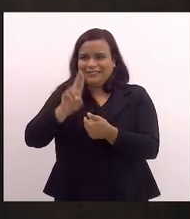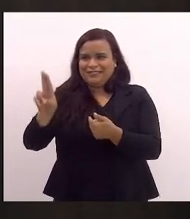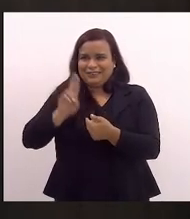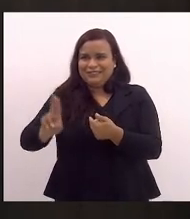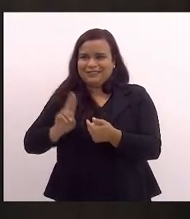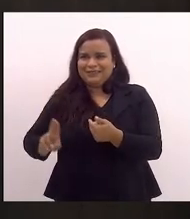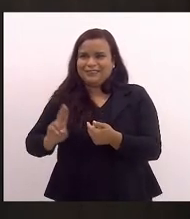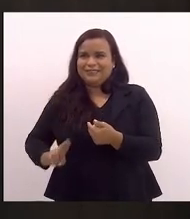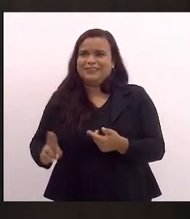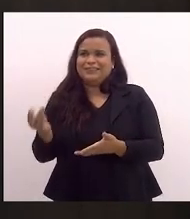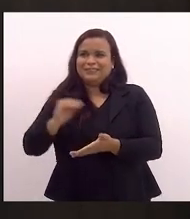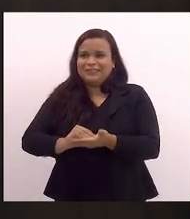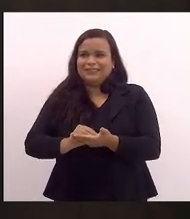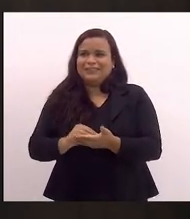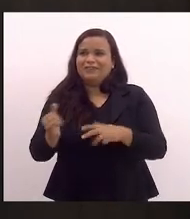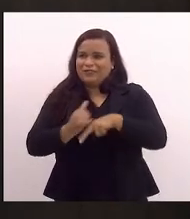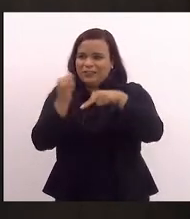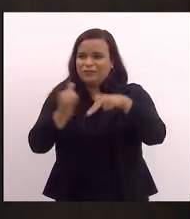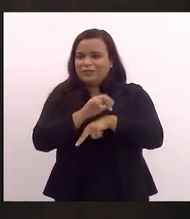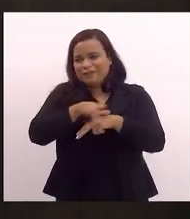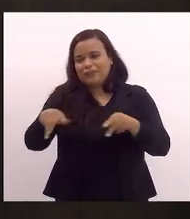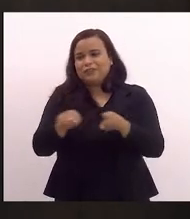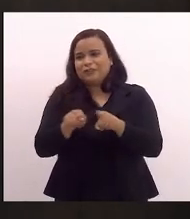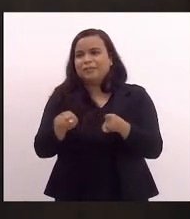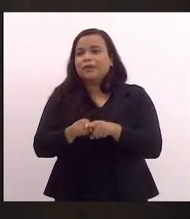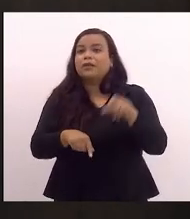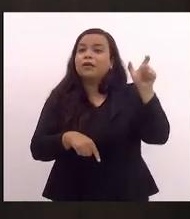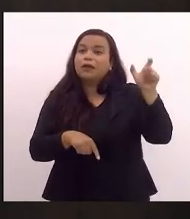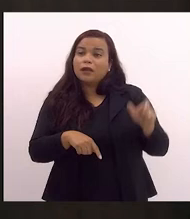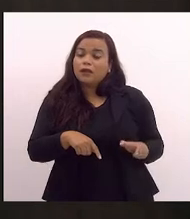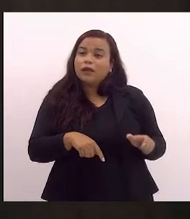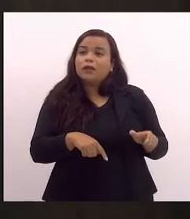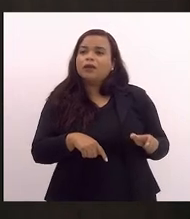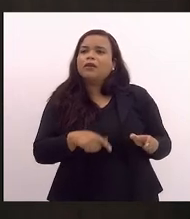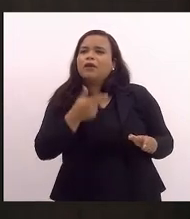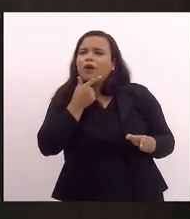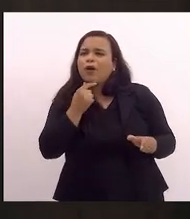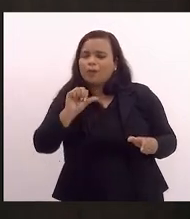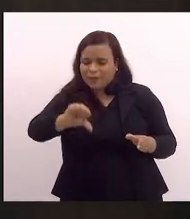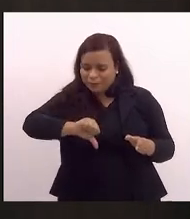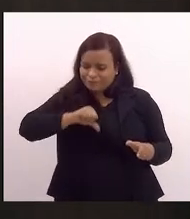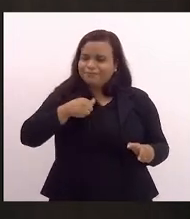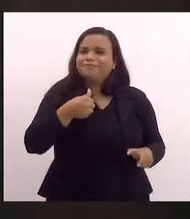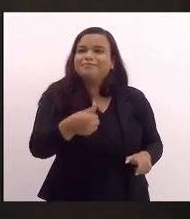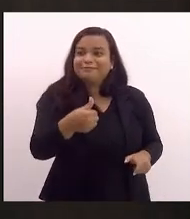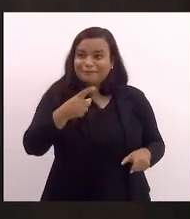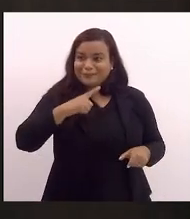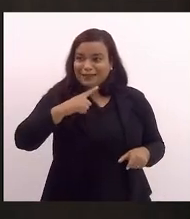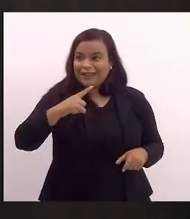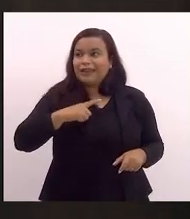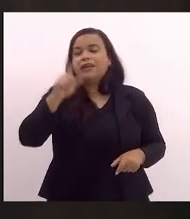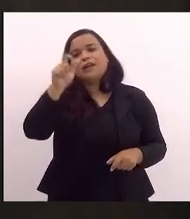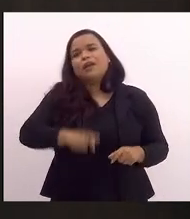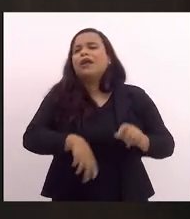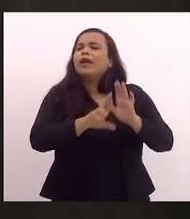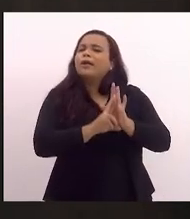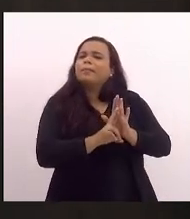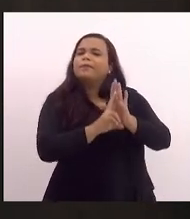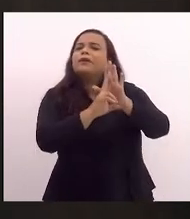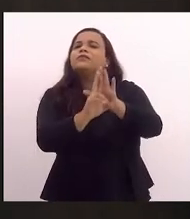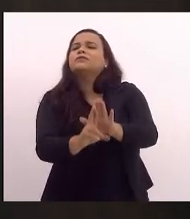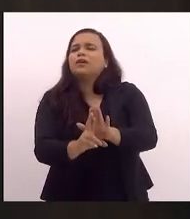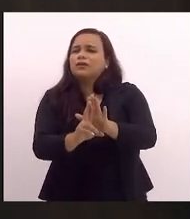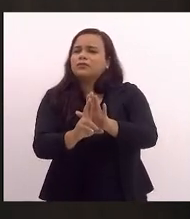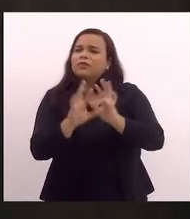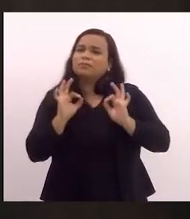vítimas colocadas. Ele que é um homem resiliente, um homem que representa o que,